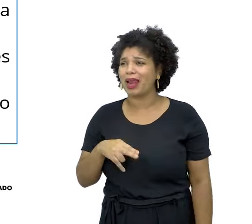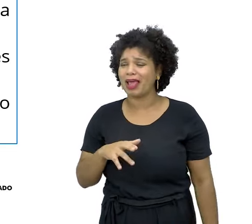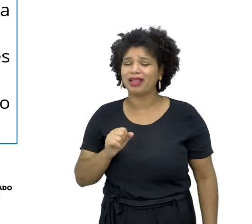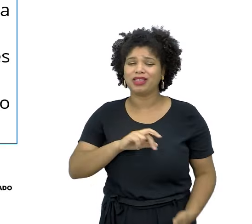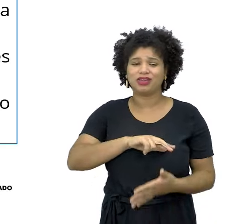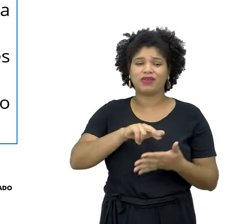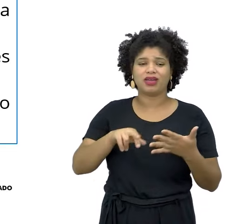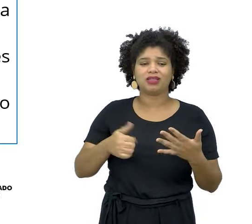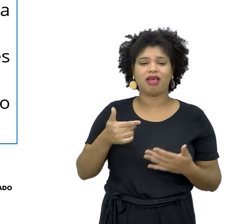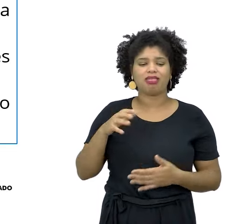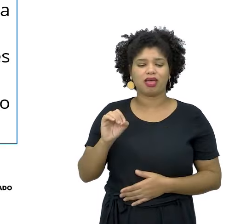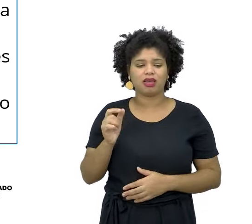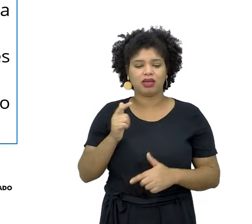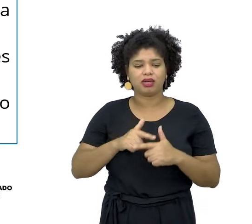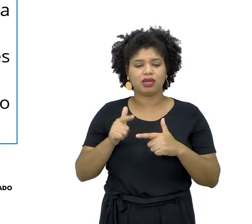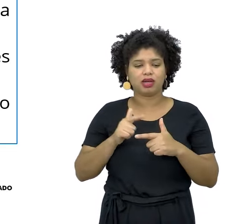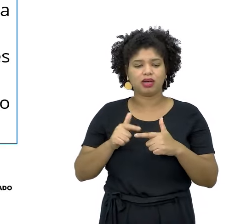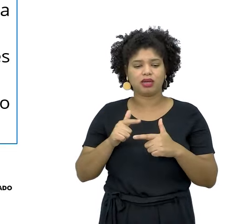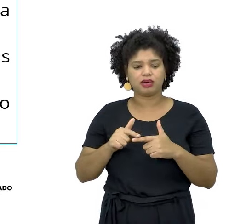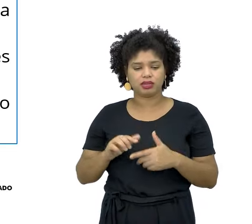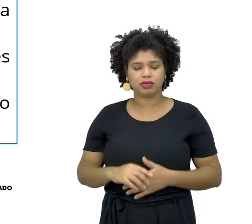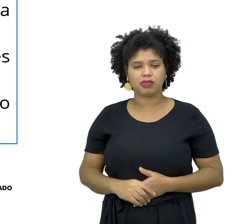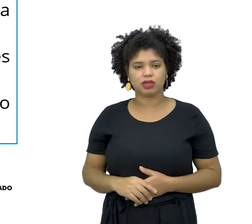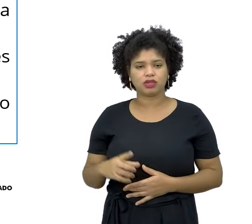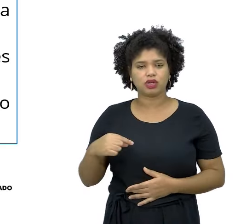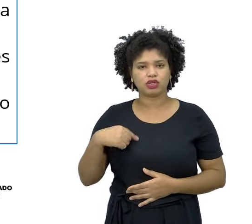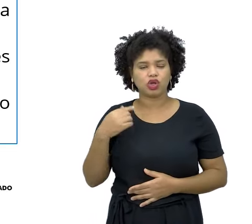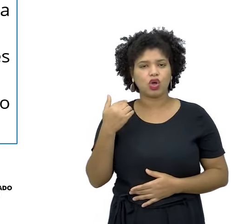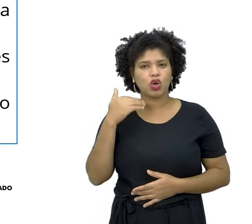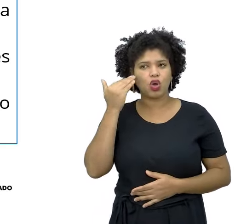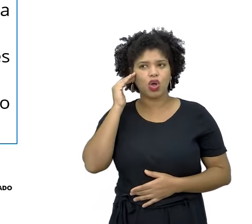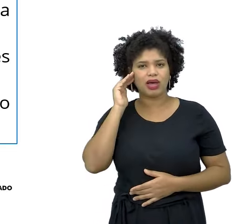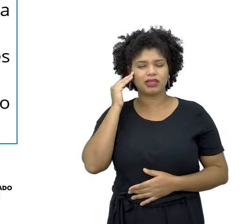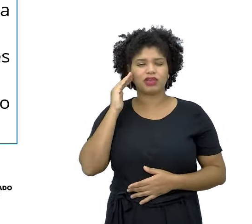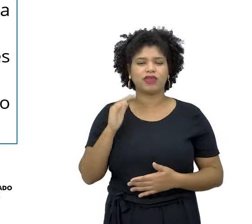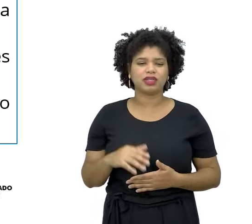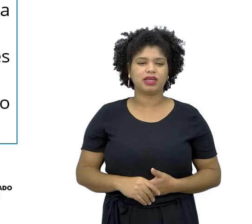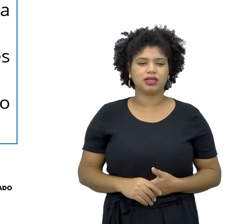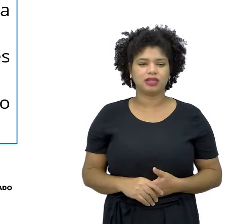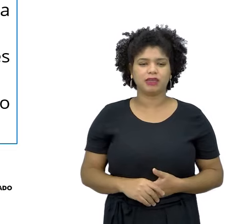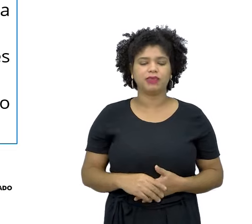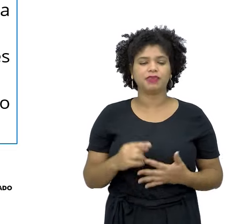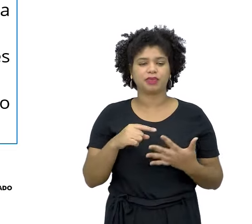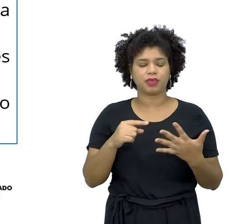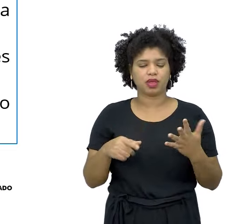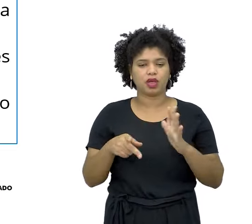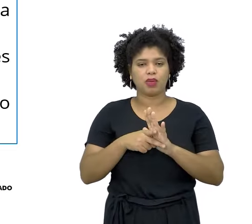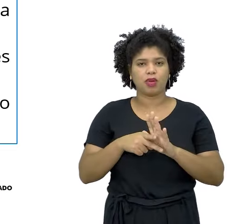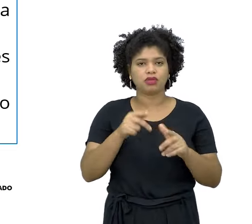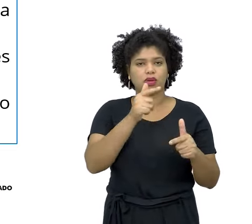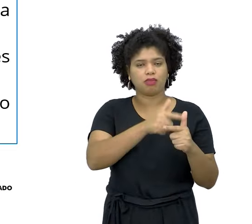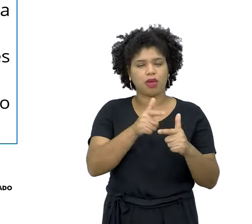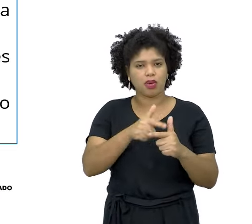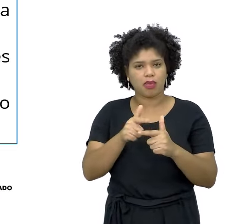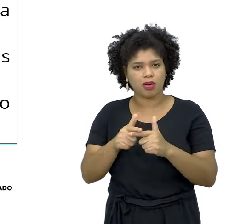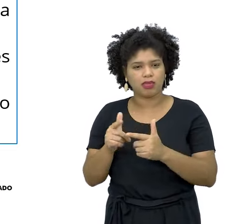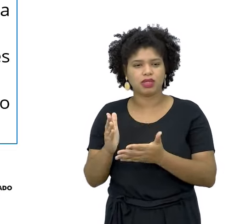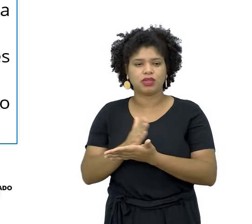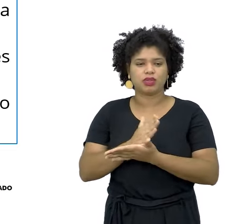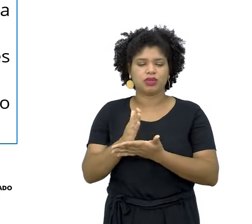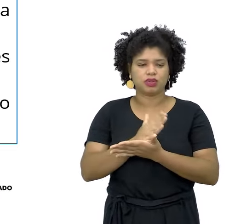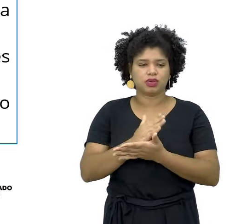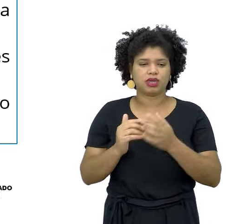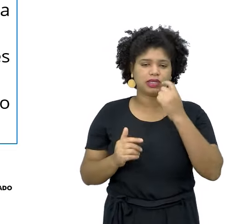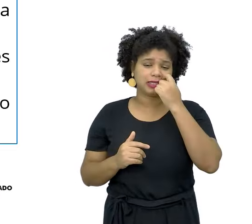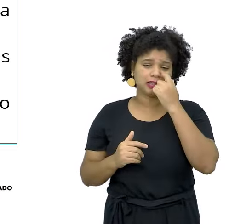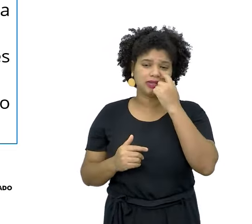problemas para ele resolver, mas a gente tem que começar a tentar trazer essa metodologia da resolução de problemas para dentro da sala de